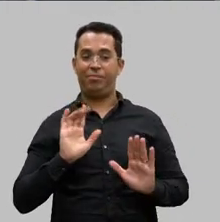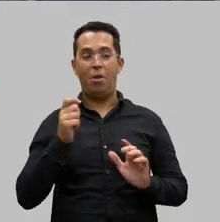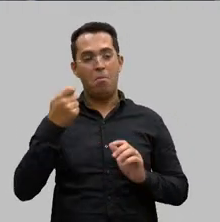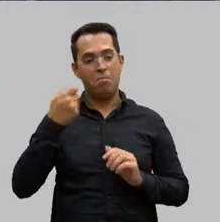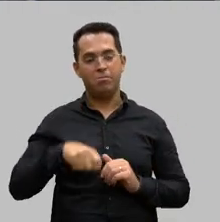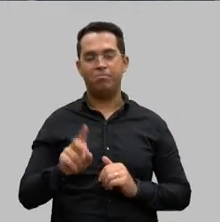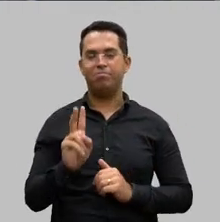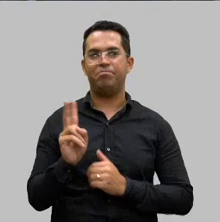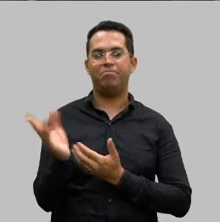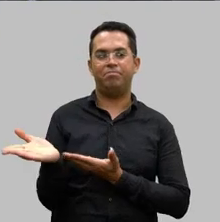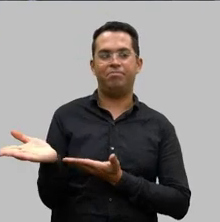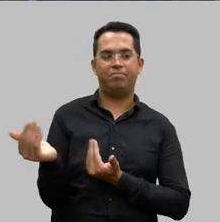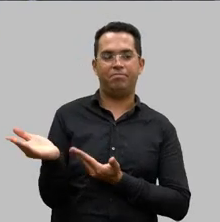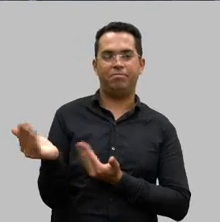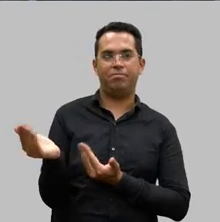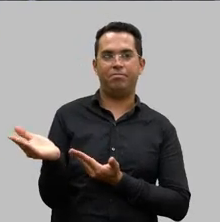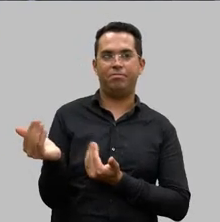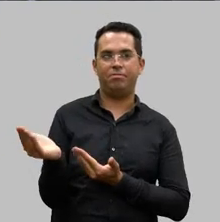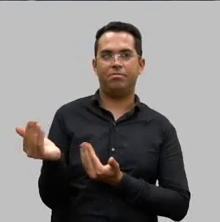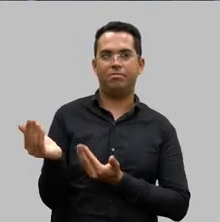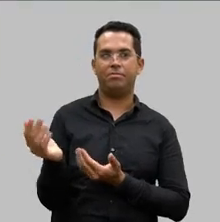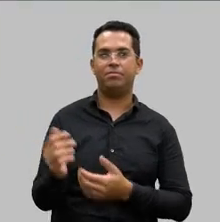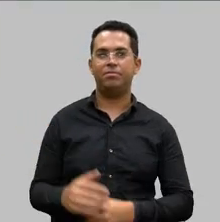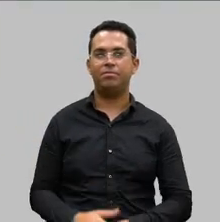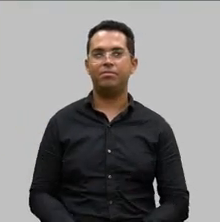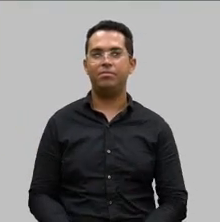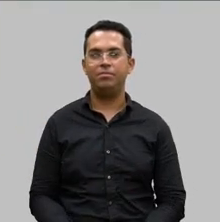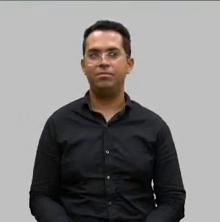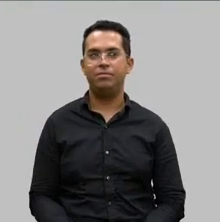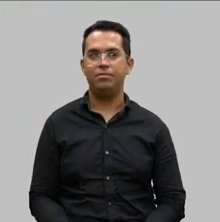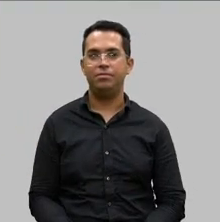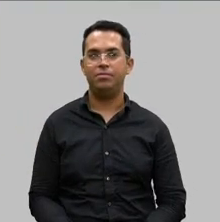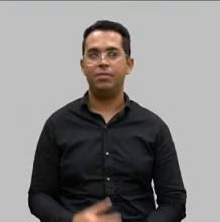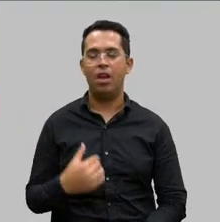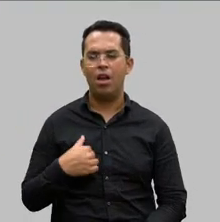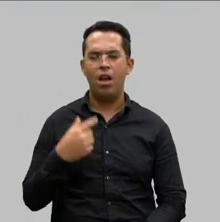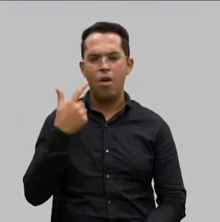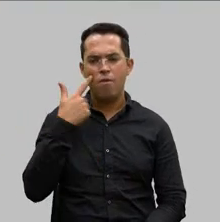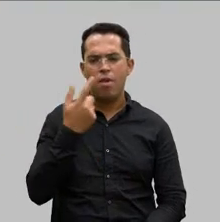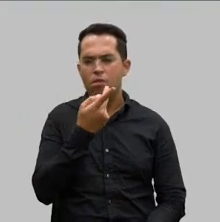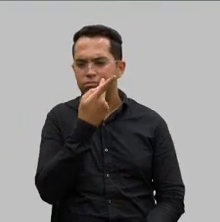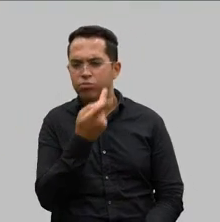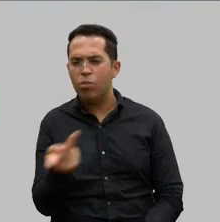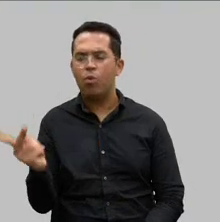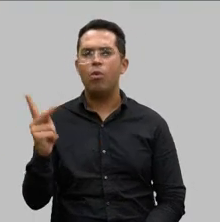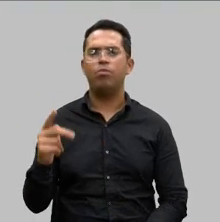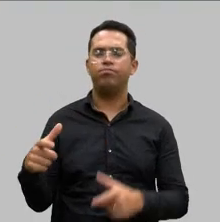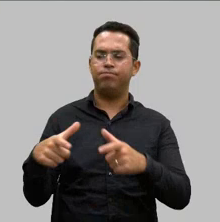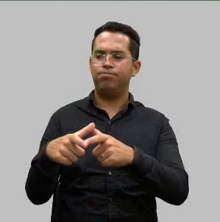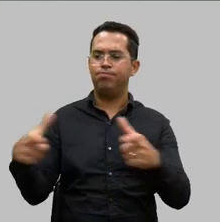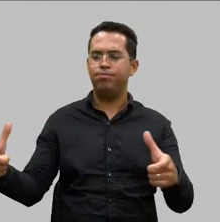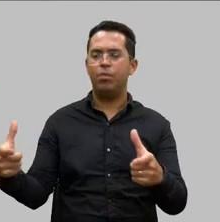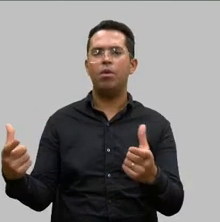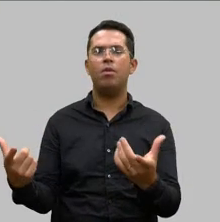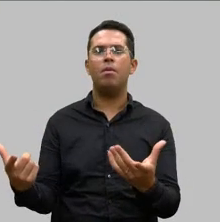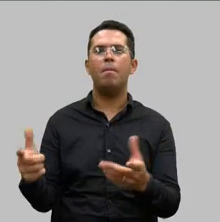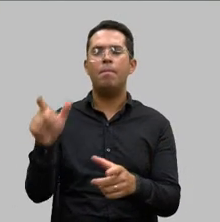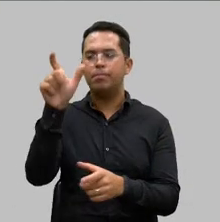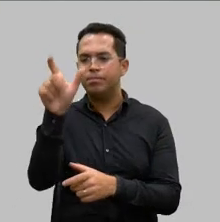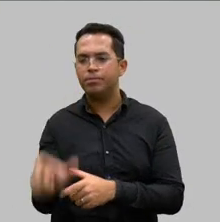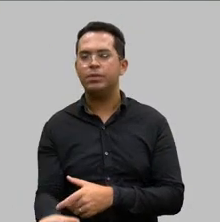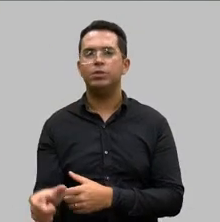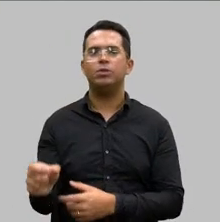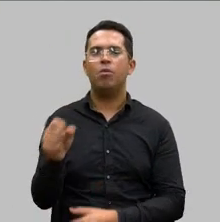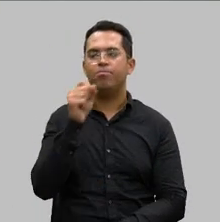velho depois o que eu vi de idoso na rua pedindo esola idoso mesmo uma chuvinha fina um